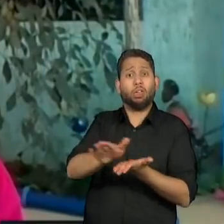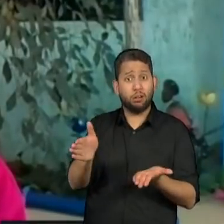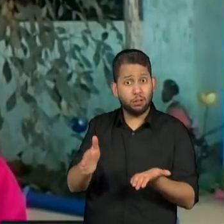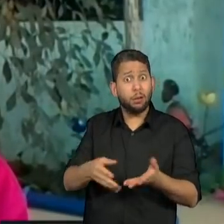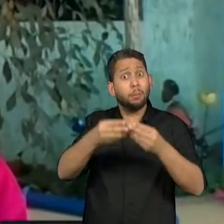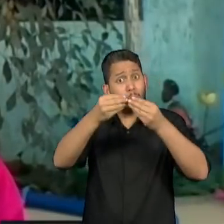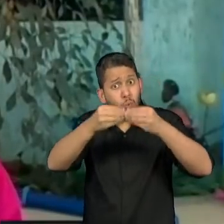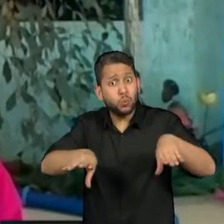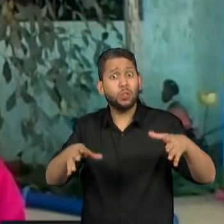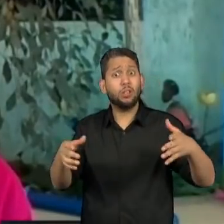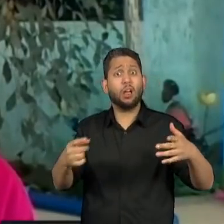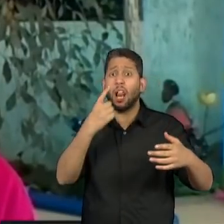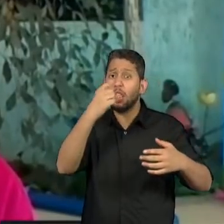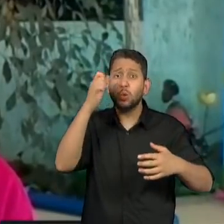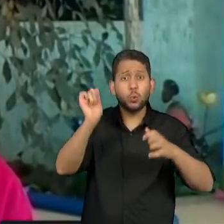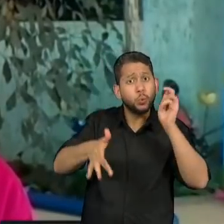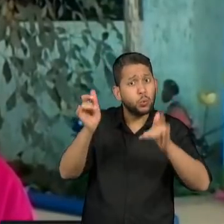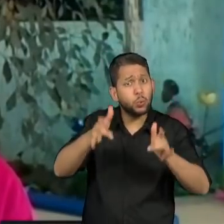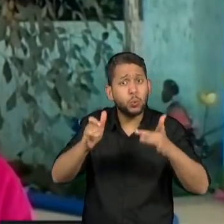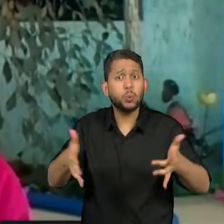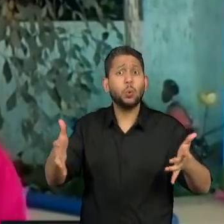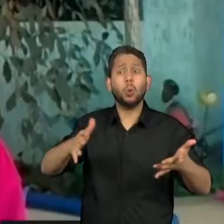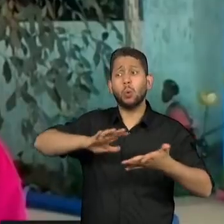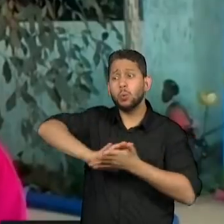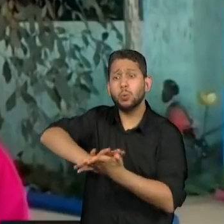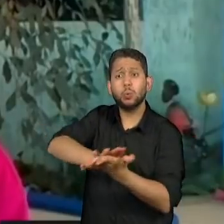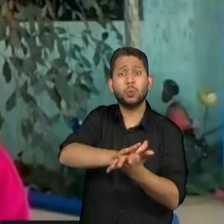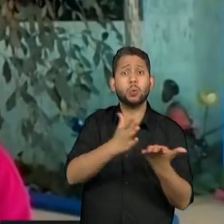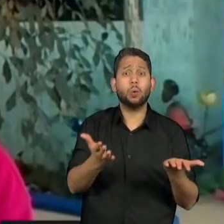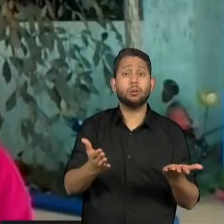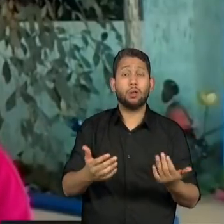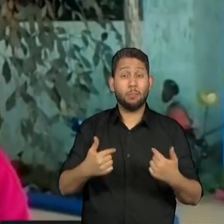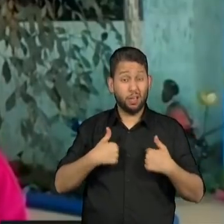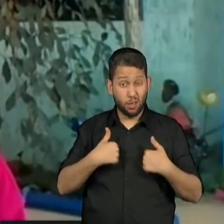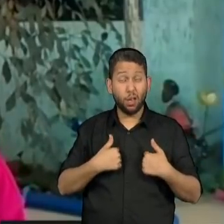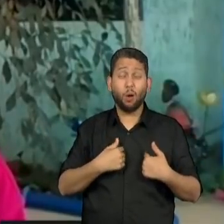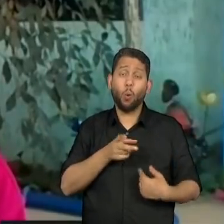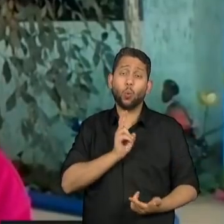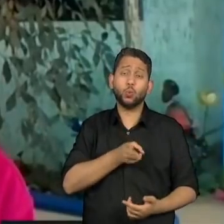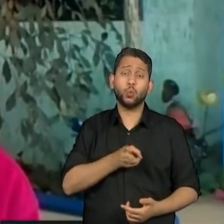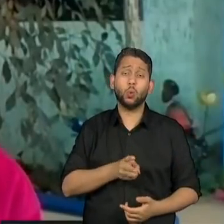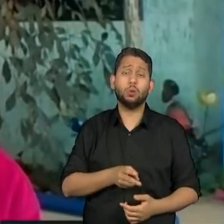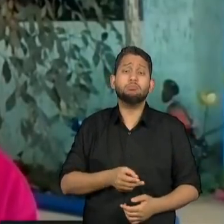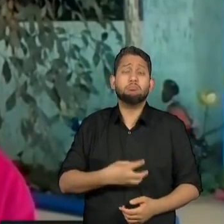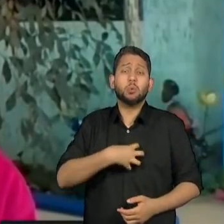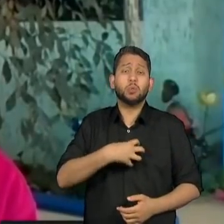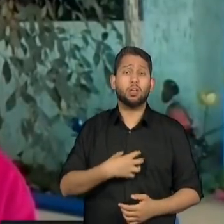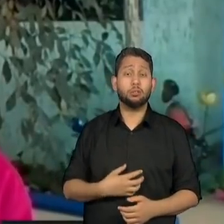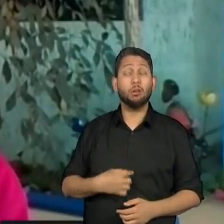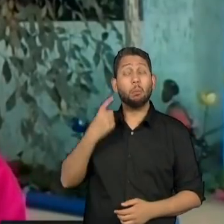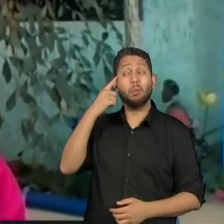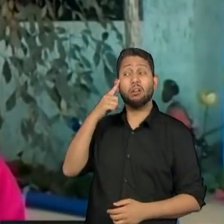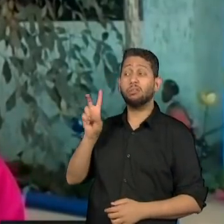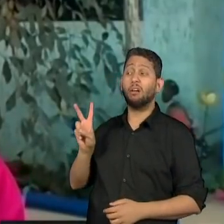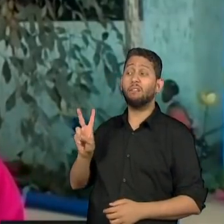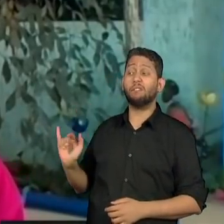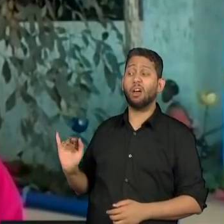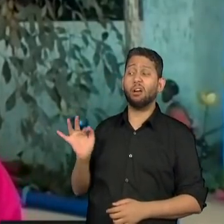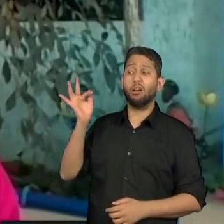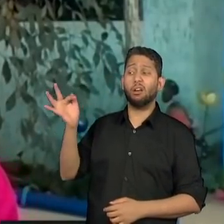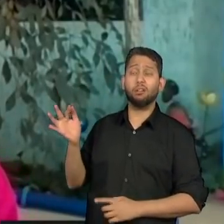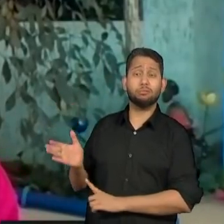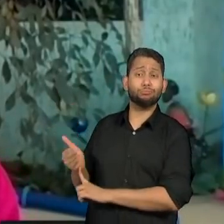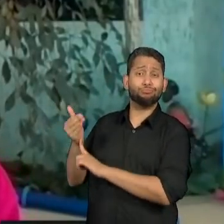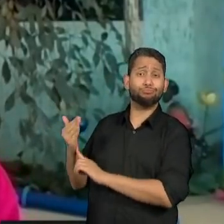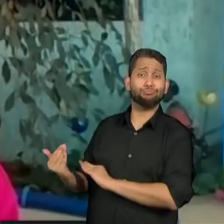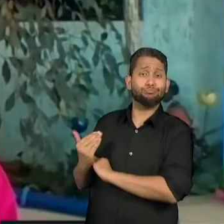um modo tão predatório. Como a gente não quer abrir mão de nada disso, a gente faz uma aposta total na